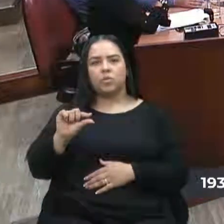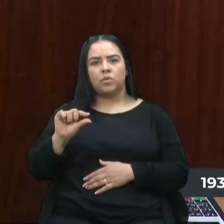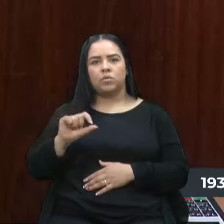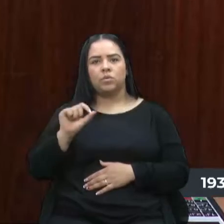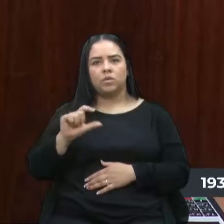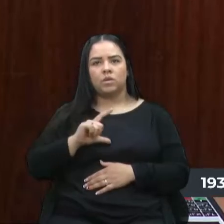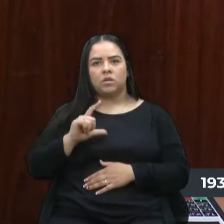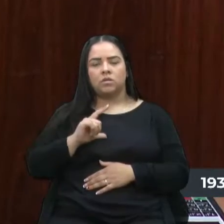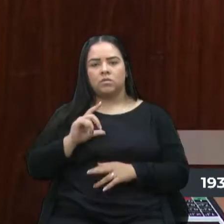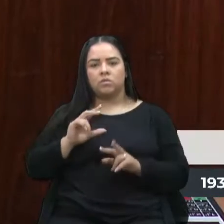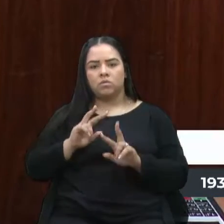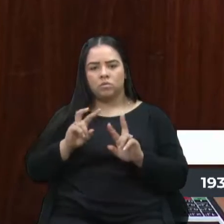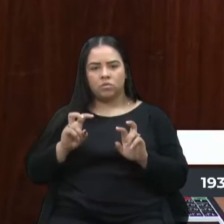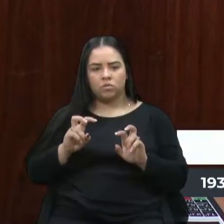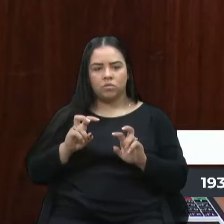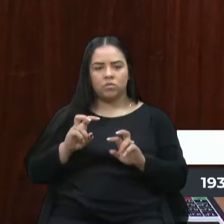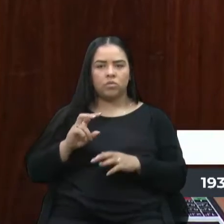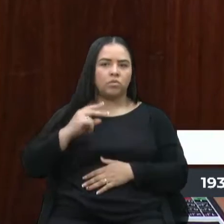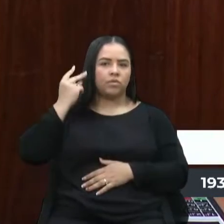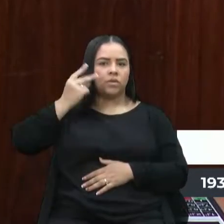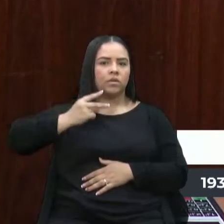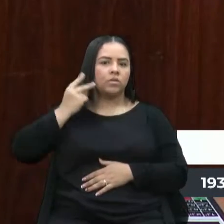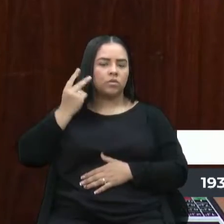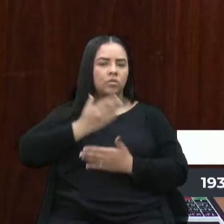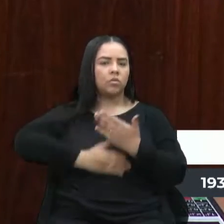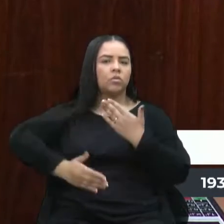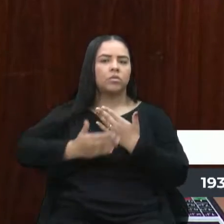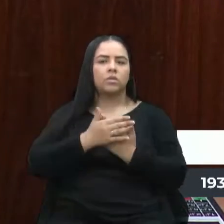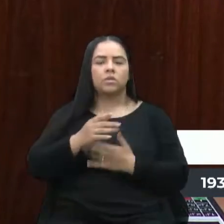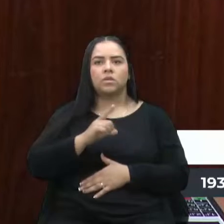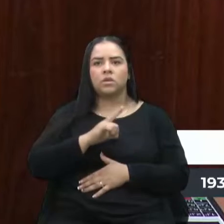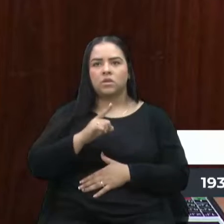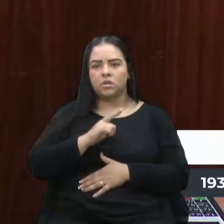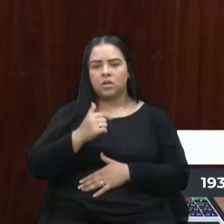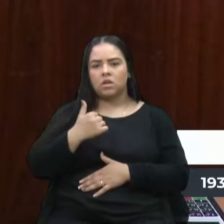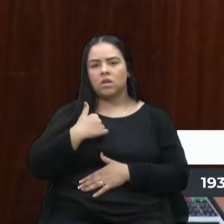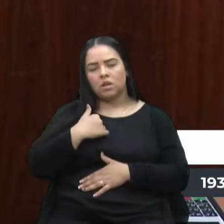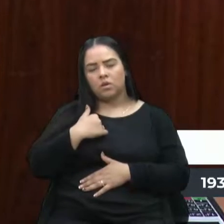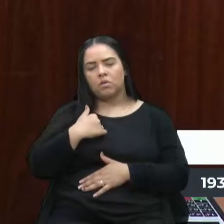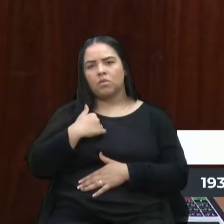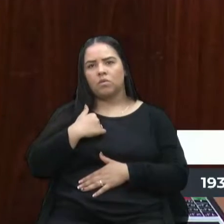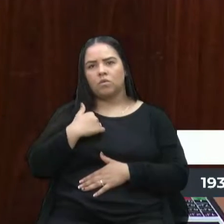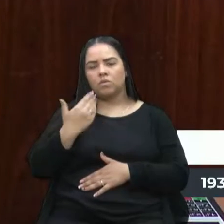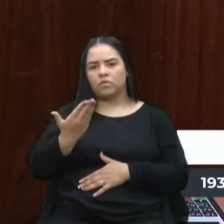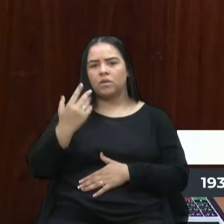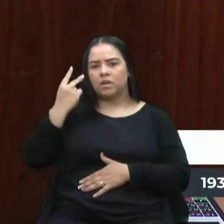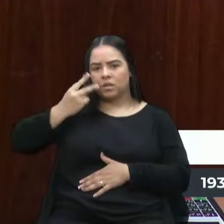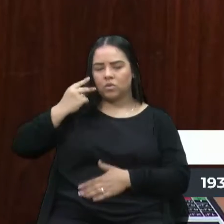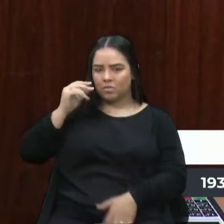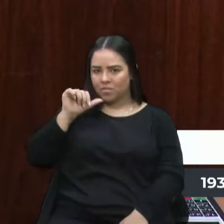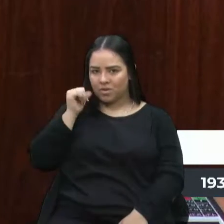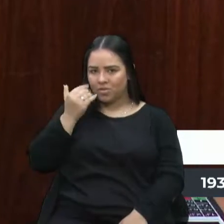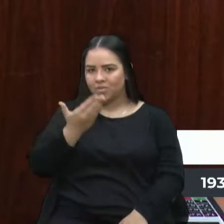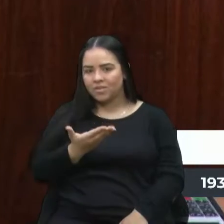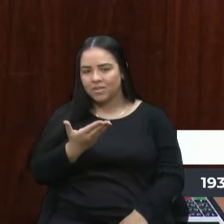essa questão os vereadores as vereadoras todas receber eu passei aqui Vereador marcou